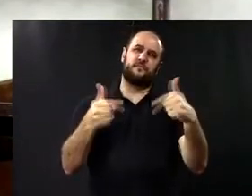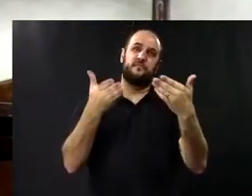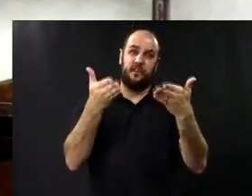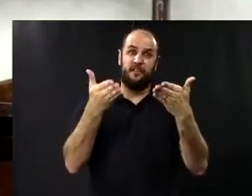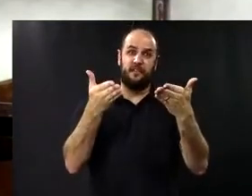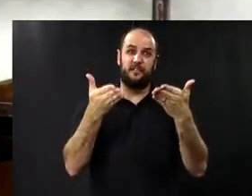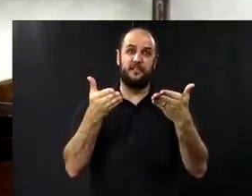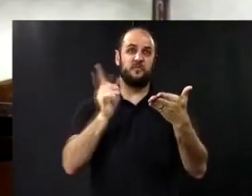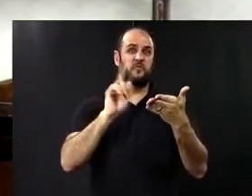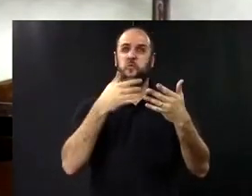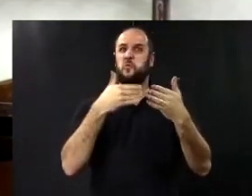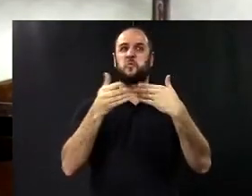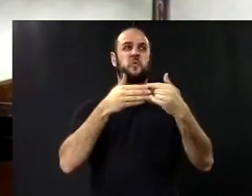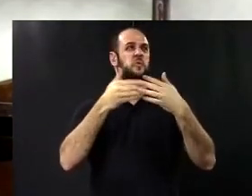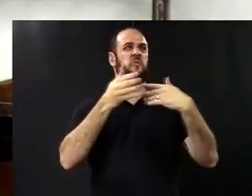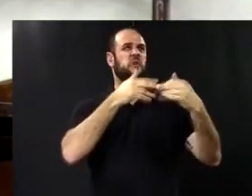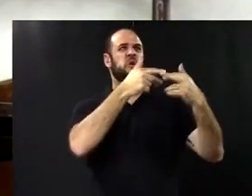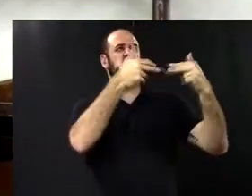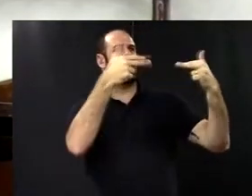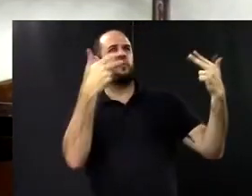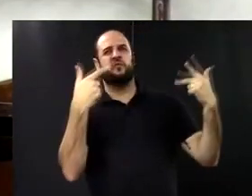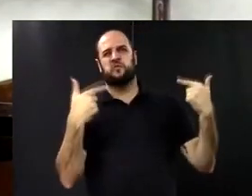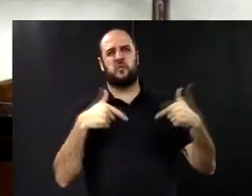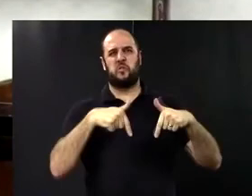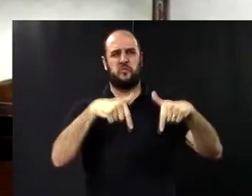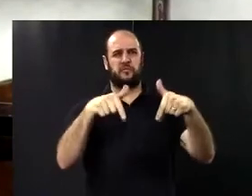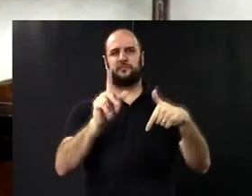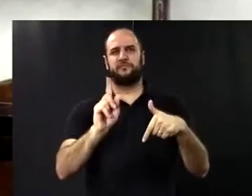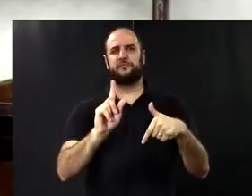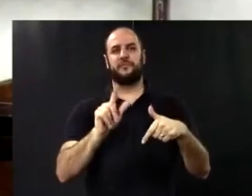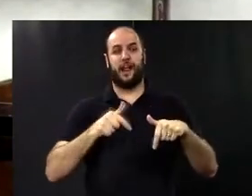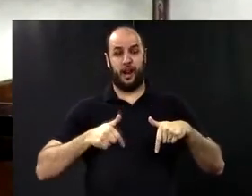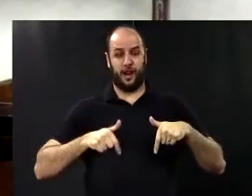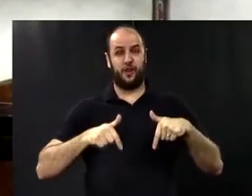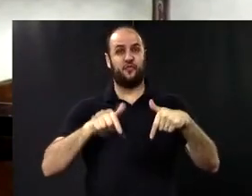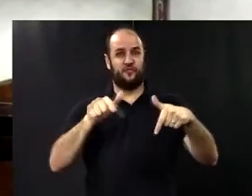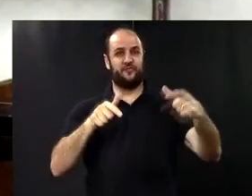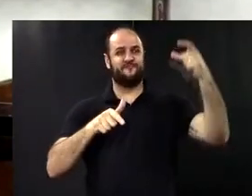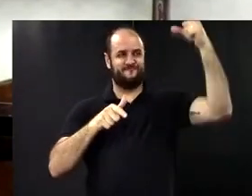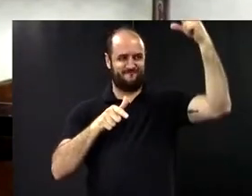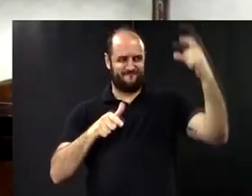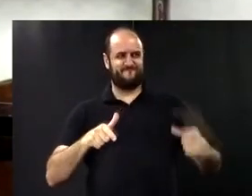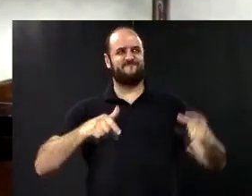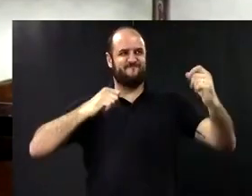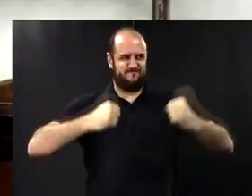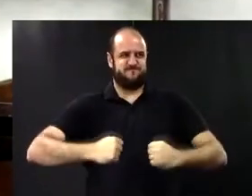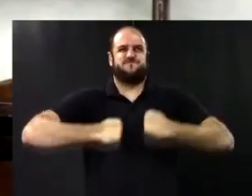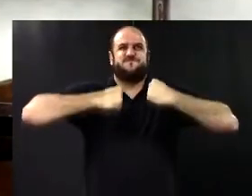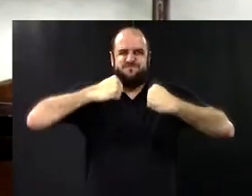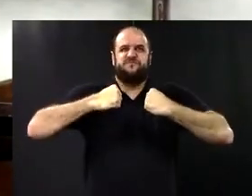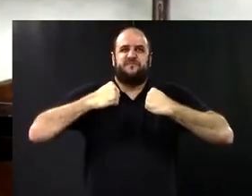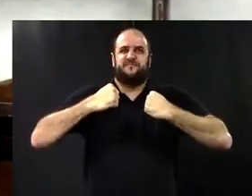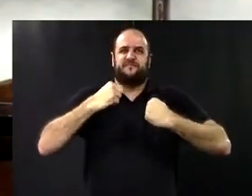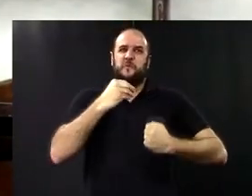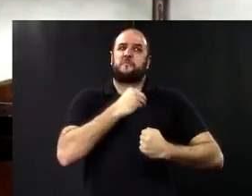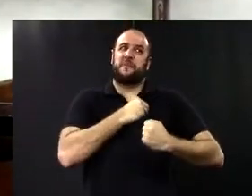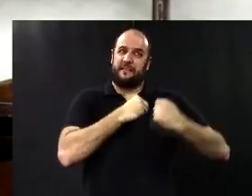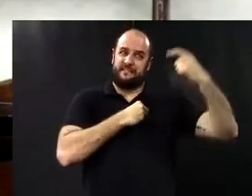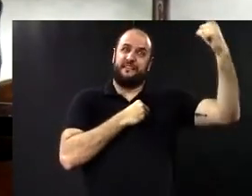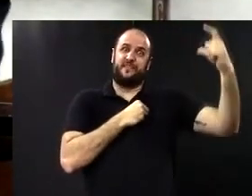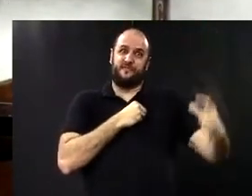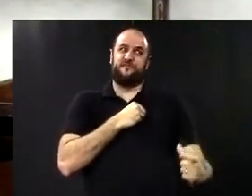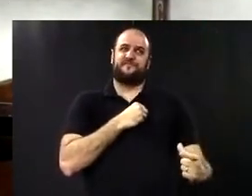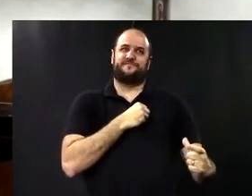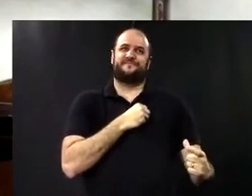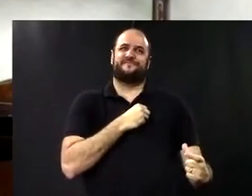não é contra qualquer oponente, não, mas contra um grande oponente. E esse, muitas das vezes,